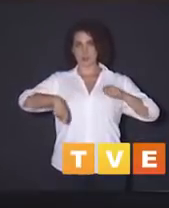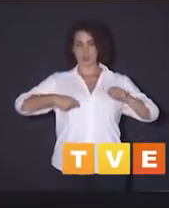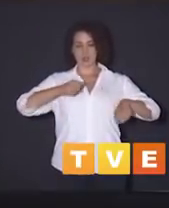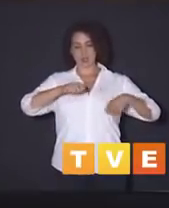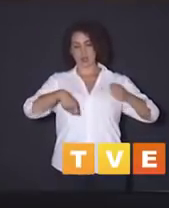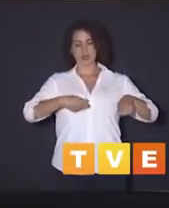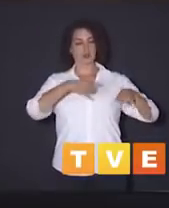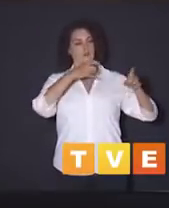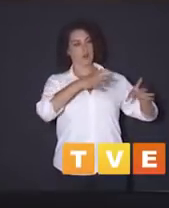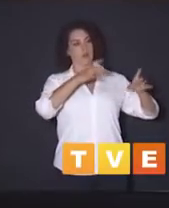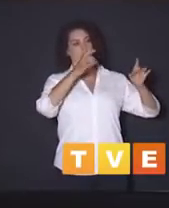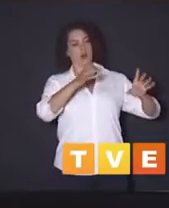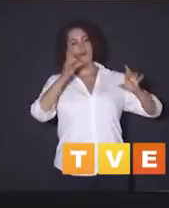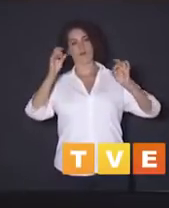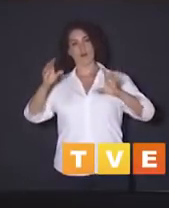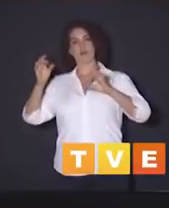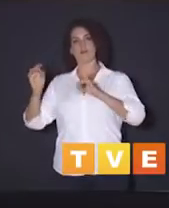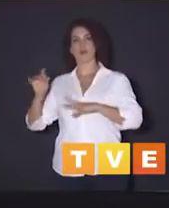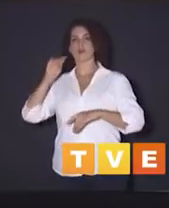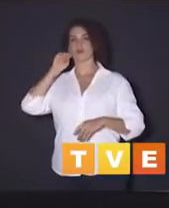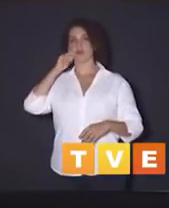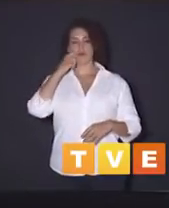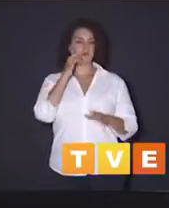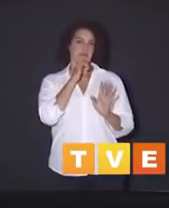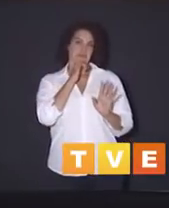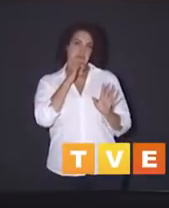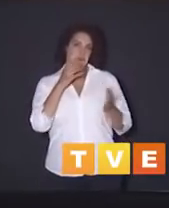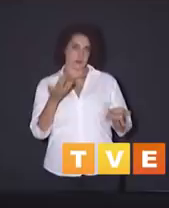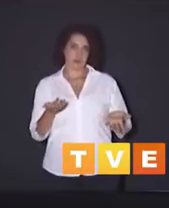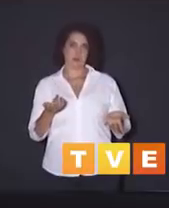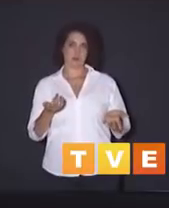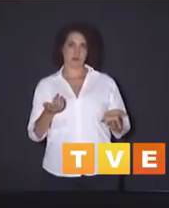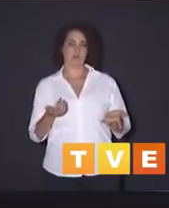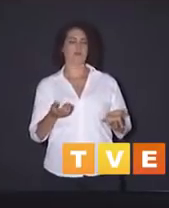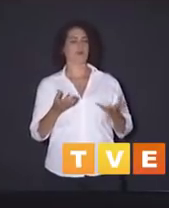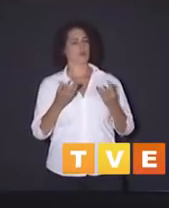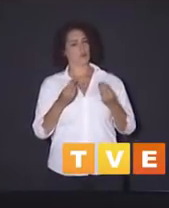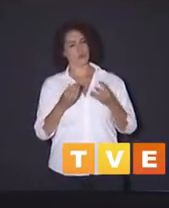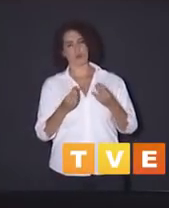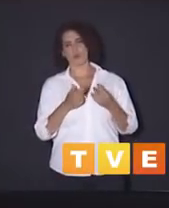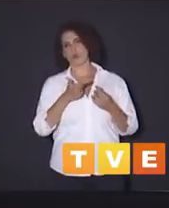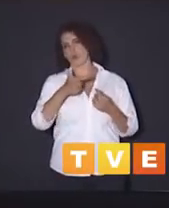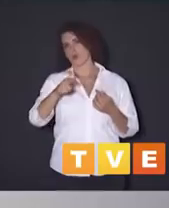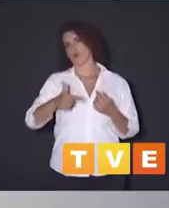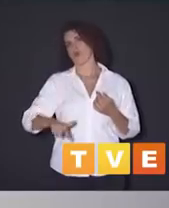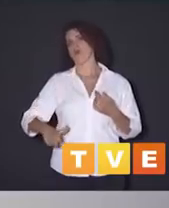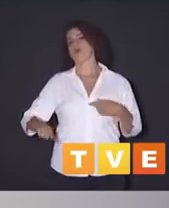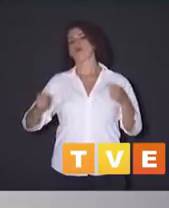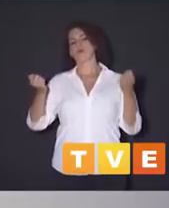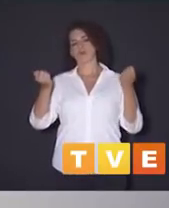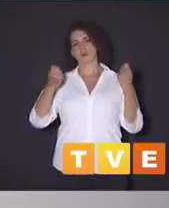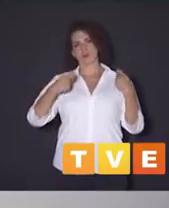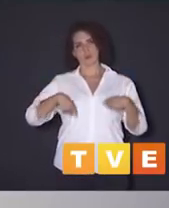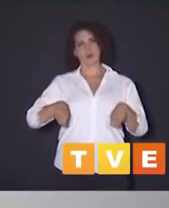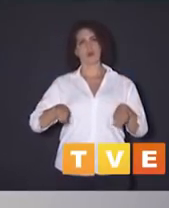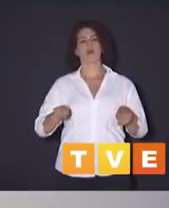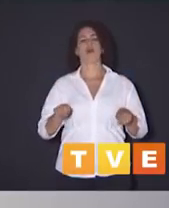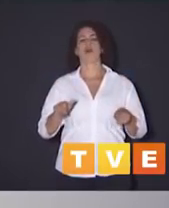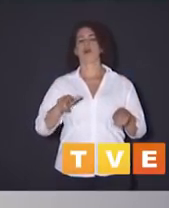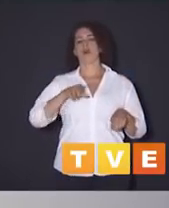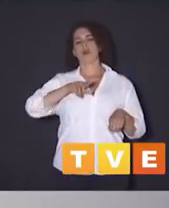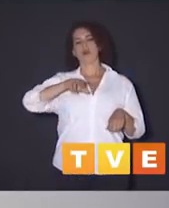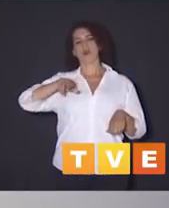já meio no então dando um exemplo muitos outros poderiam ser dados muitos outros